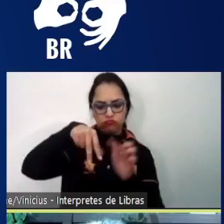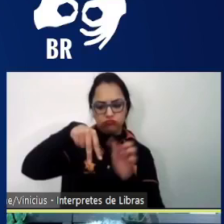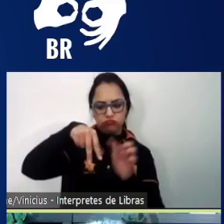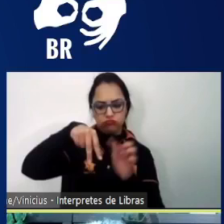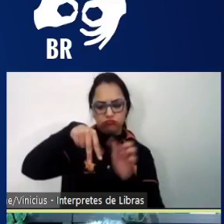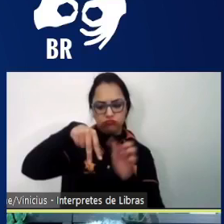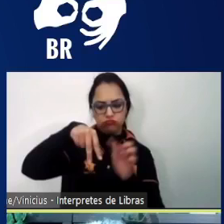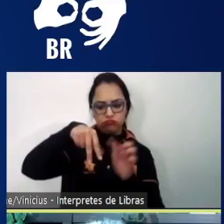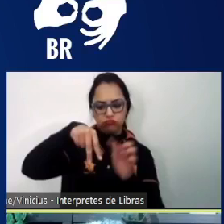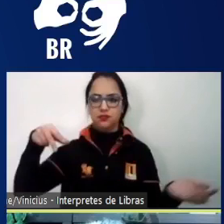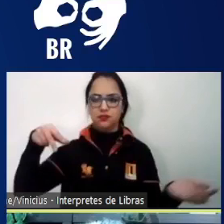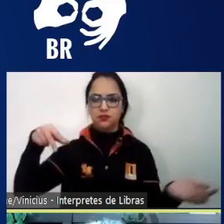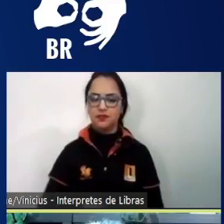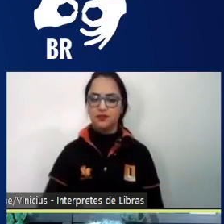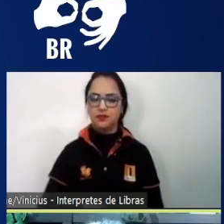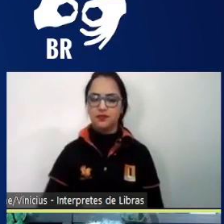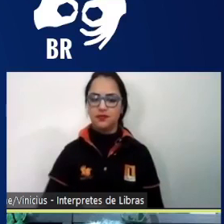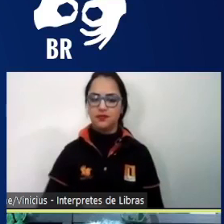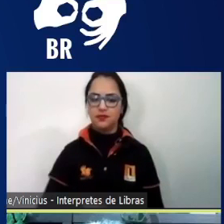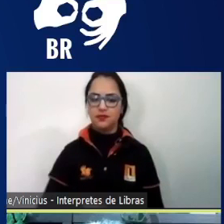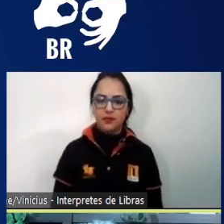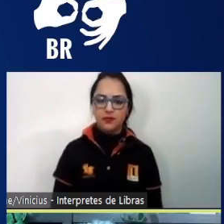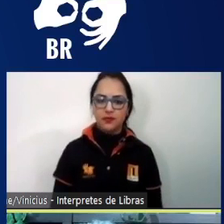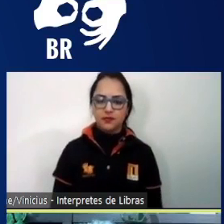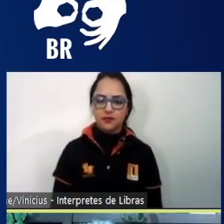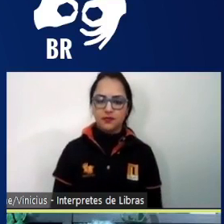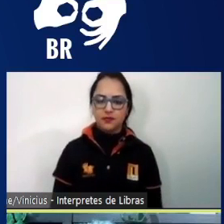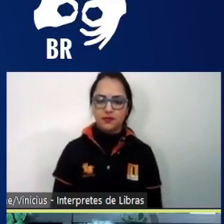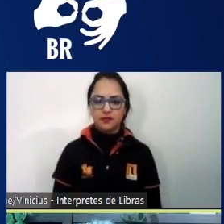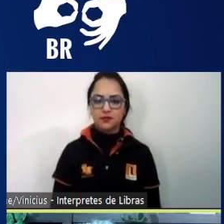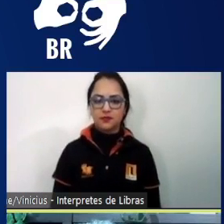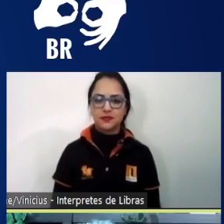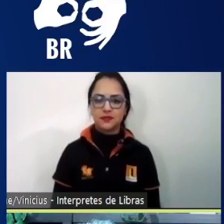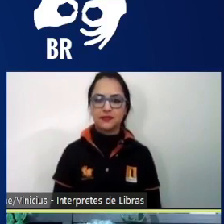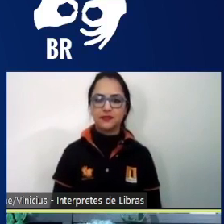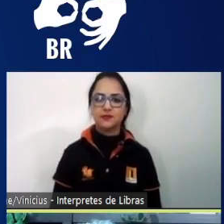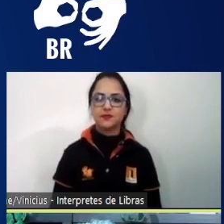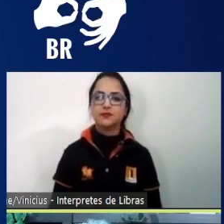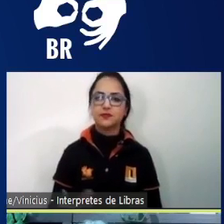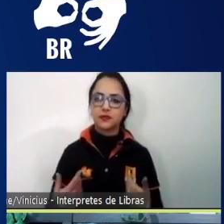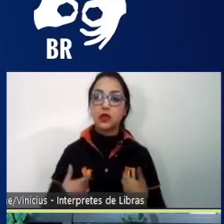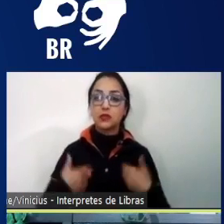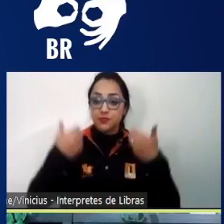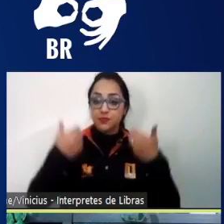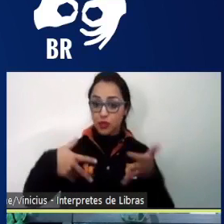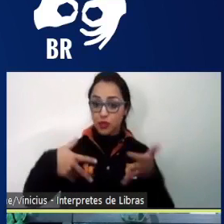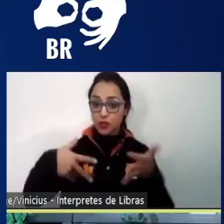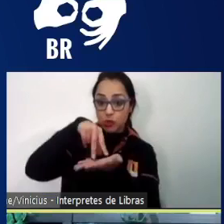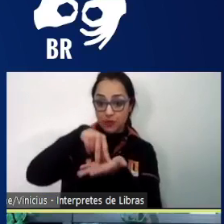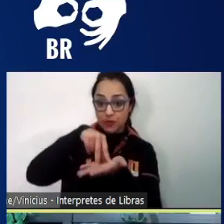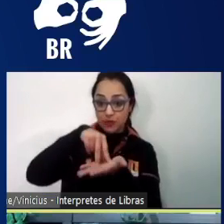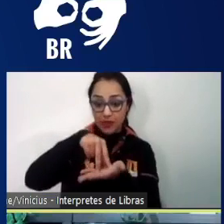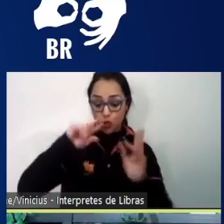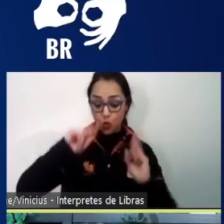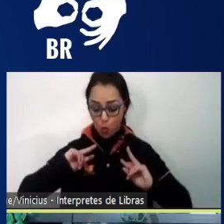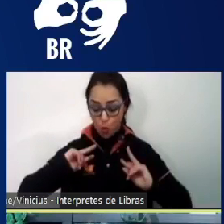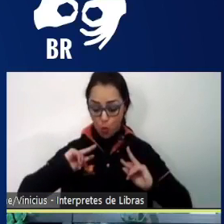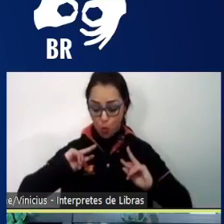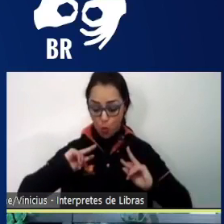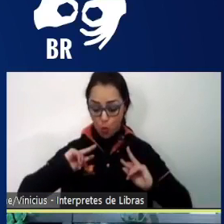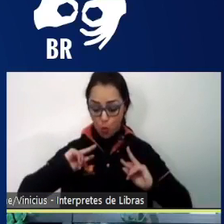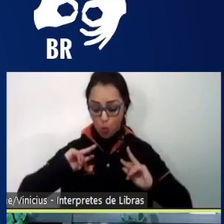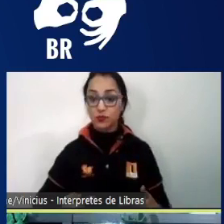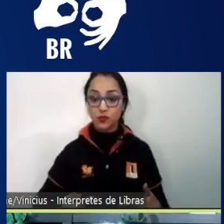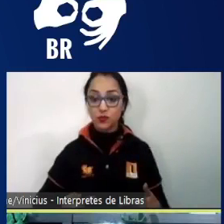hoje. Então, quando falamos da sustentabilidade humana, refere-se a um conjunto